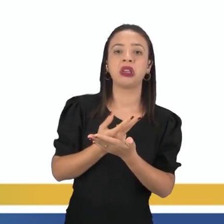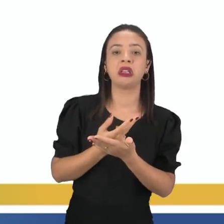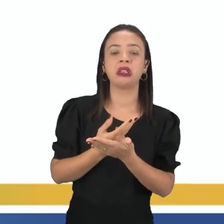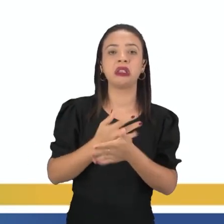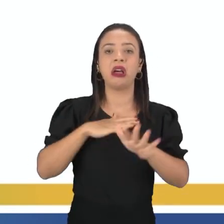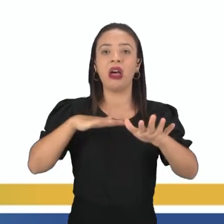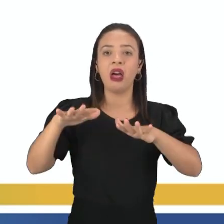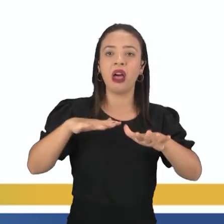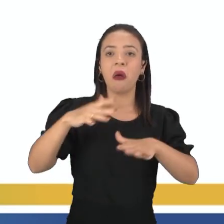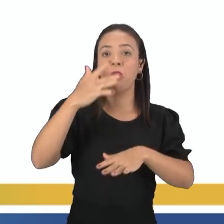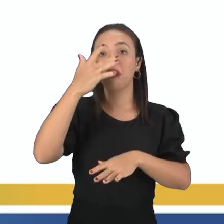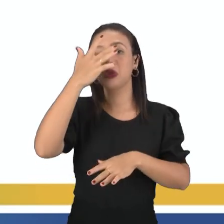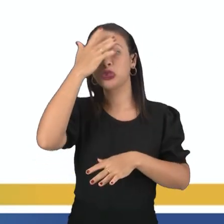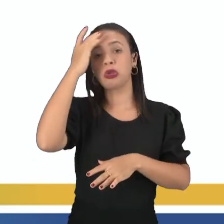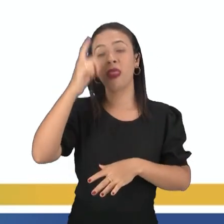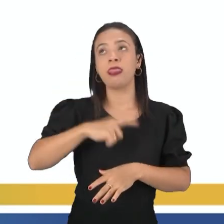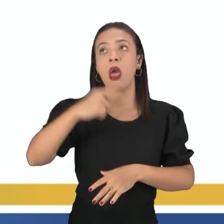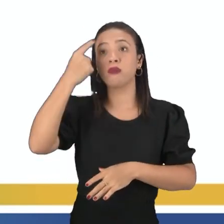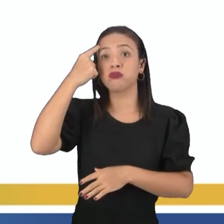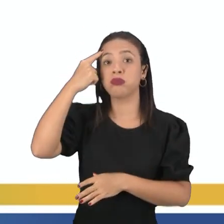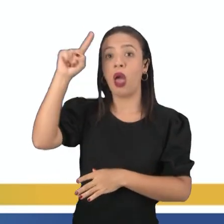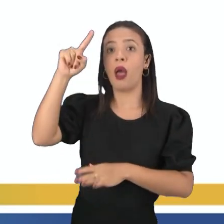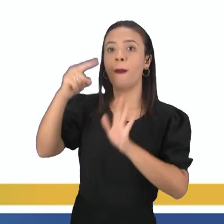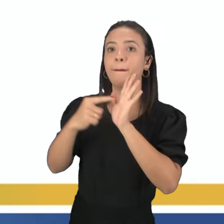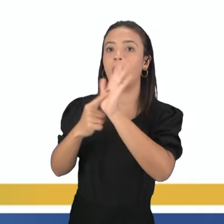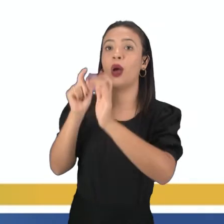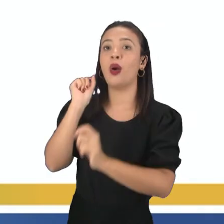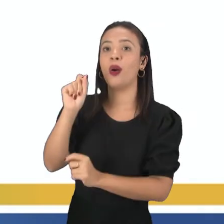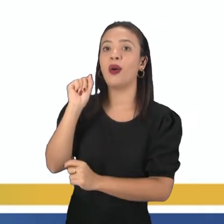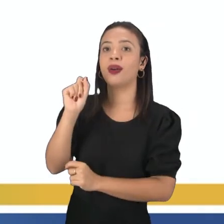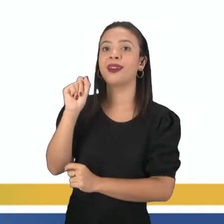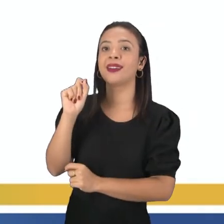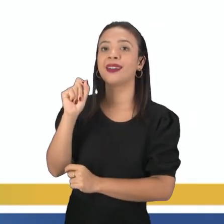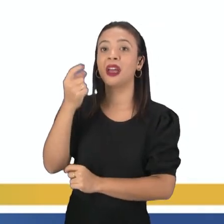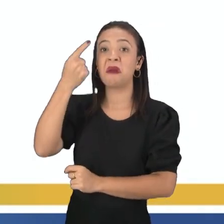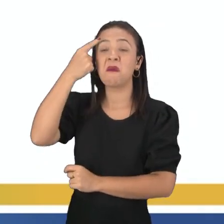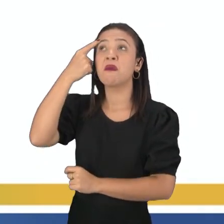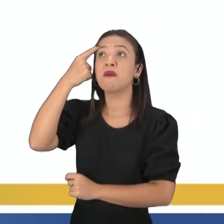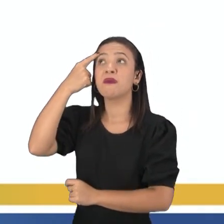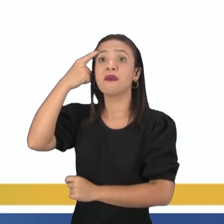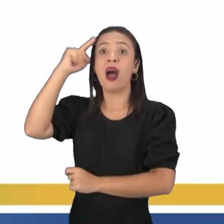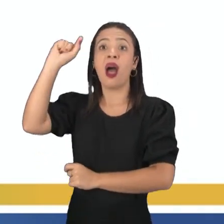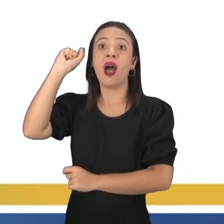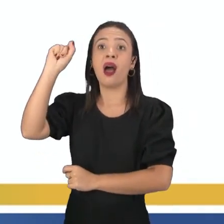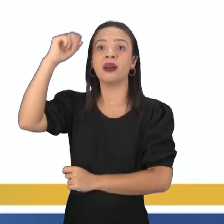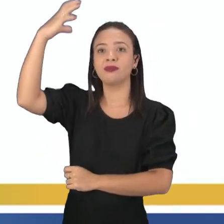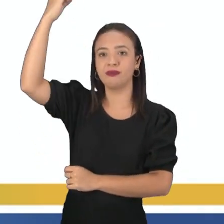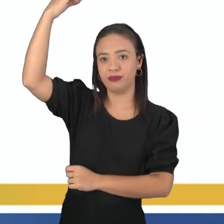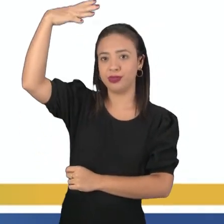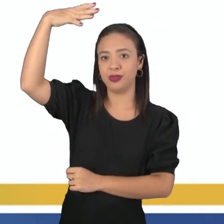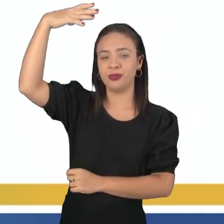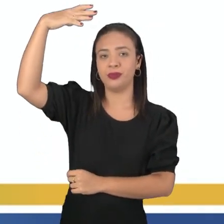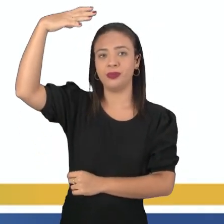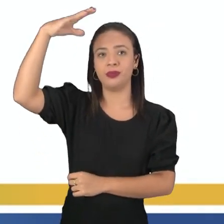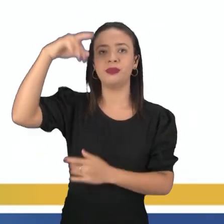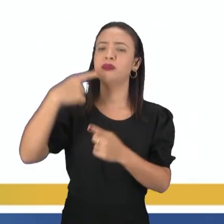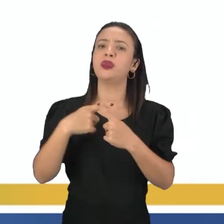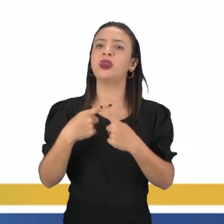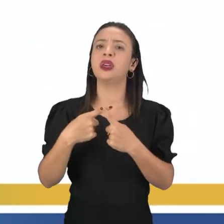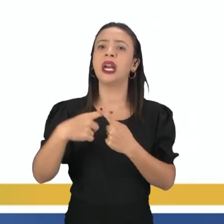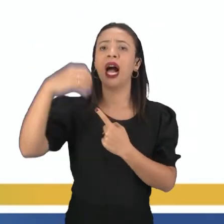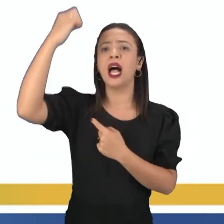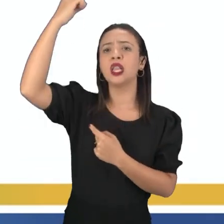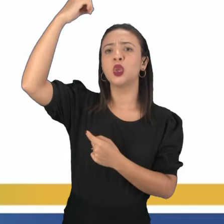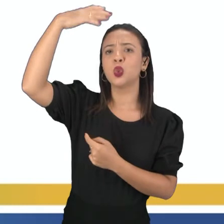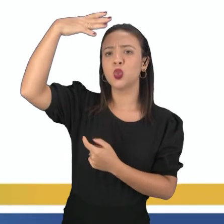uma pessoa, alguém tem uma ideia, o que aparece na cabeça dela numa forma de balão é sempre uma lâmpada. Por quê? Porque a